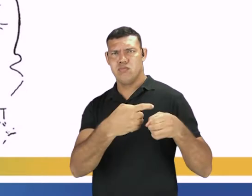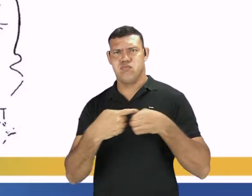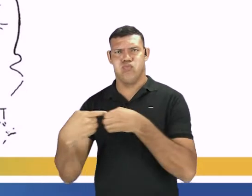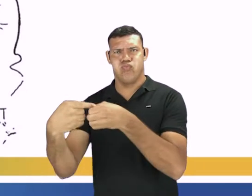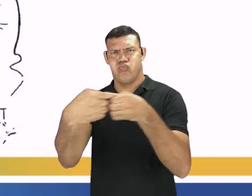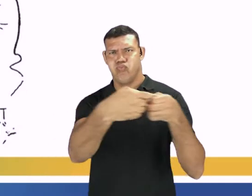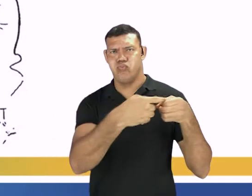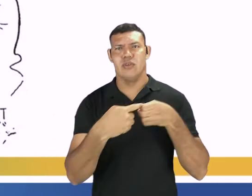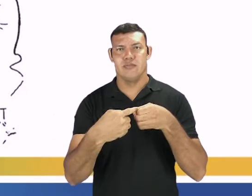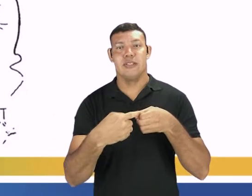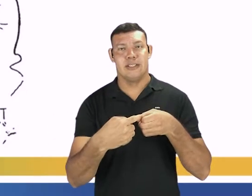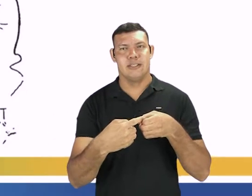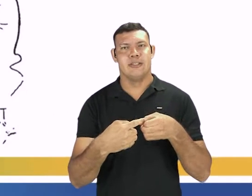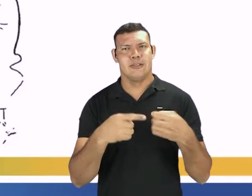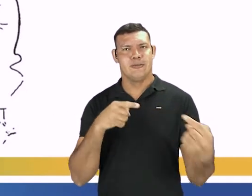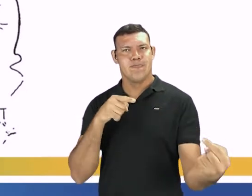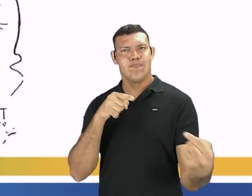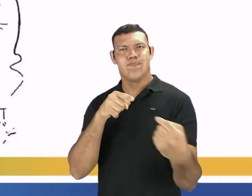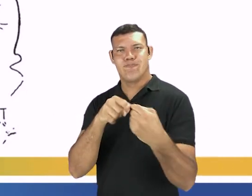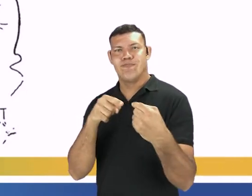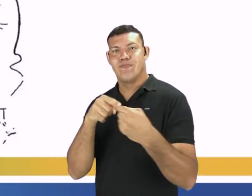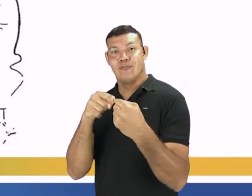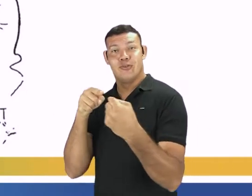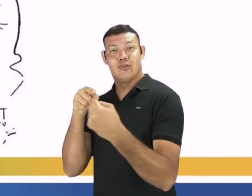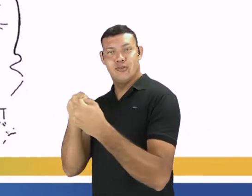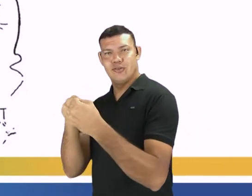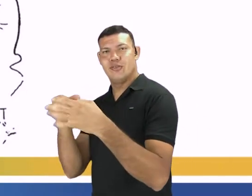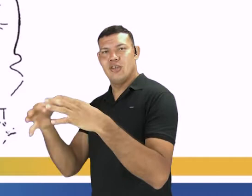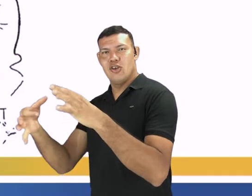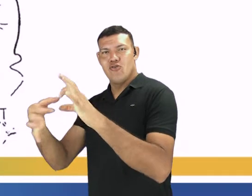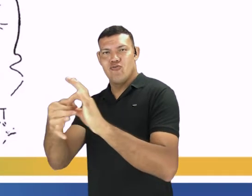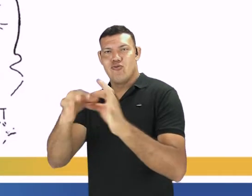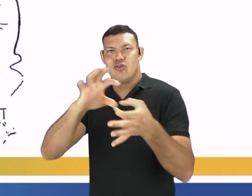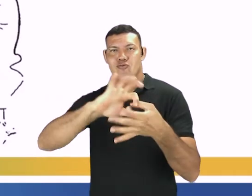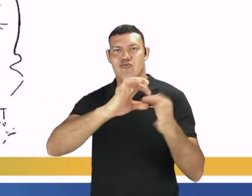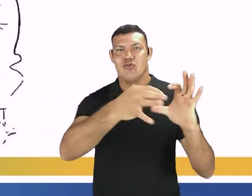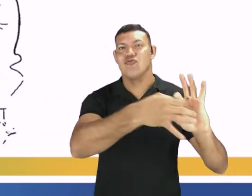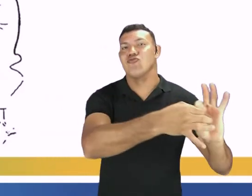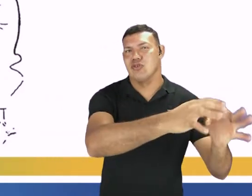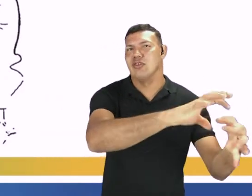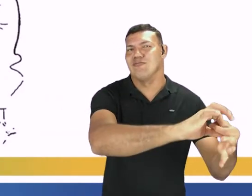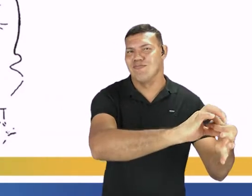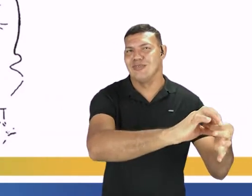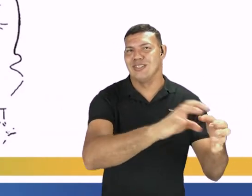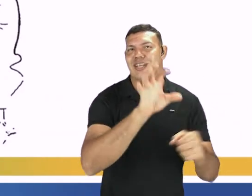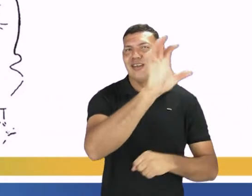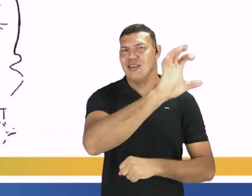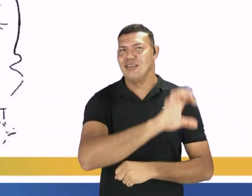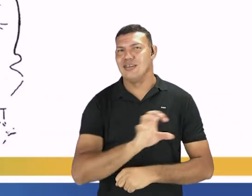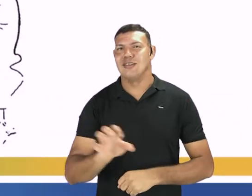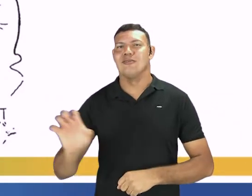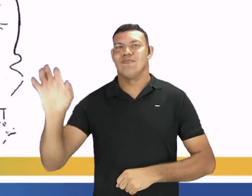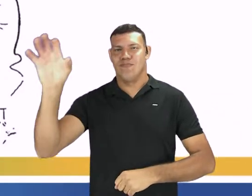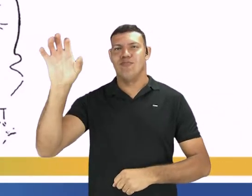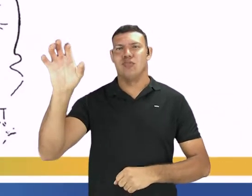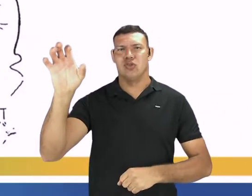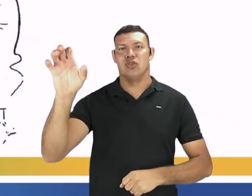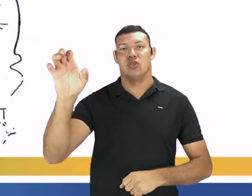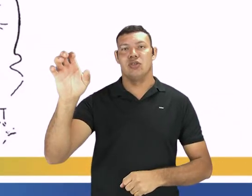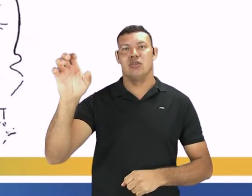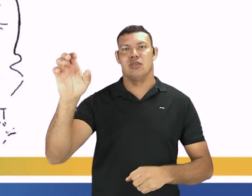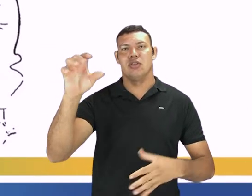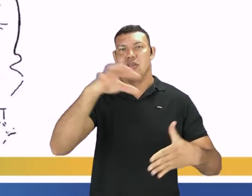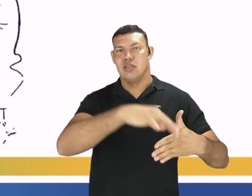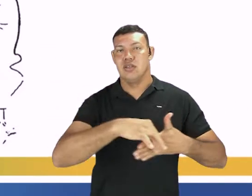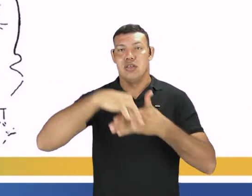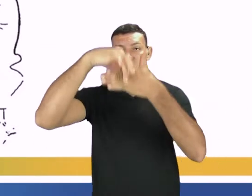região estabelecia alianças com coronéis de outros municípios ou regiões para eleger o governador do